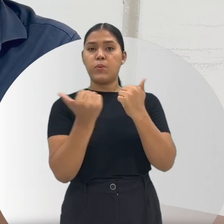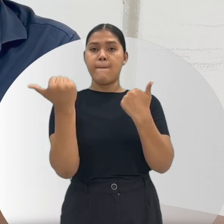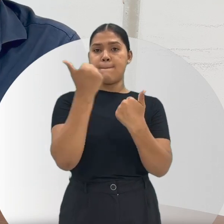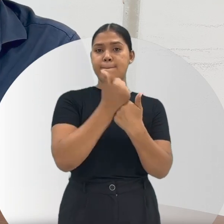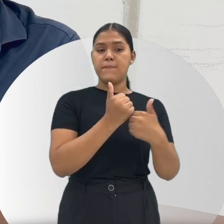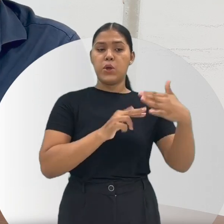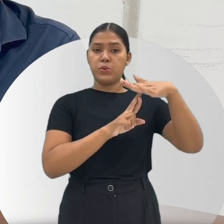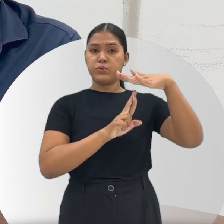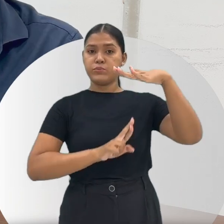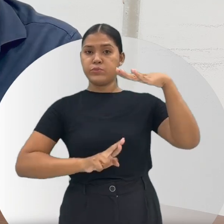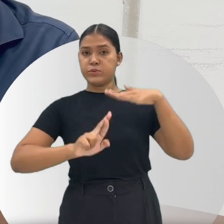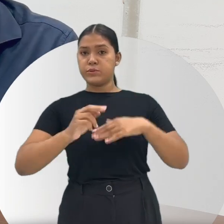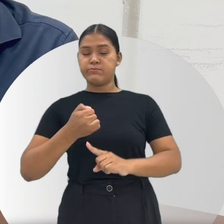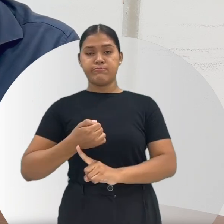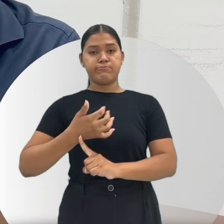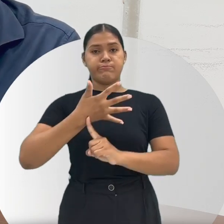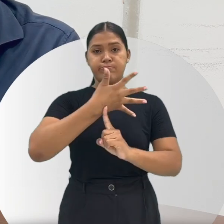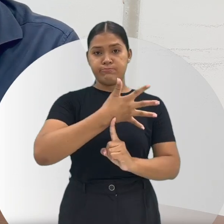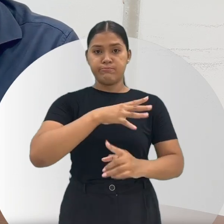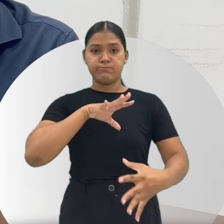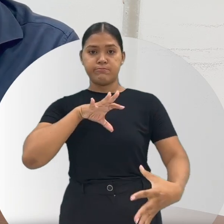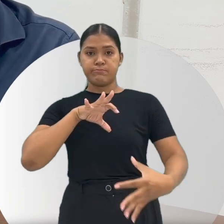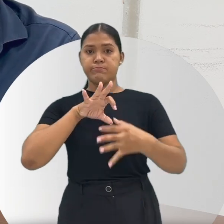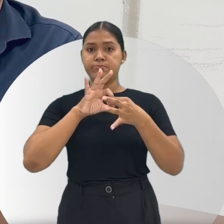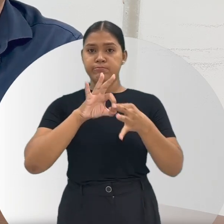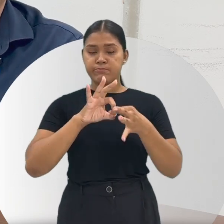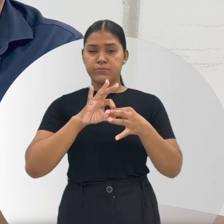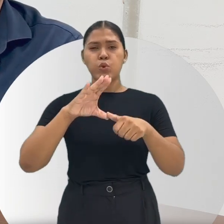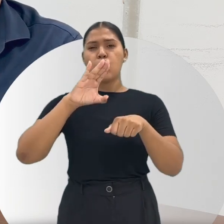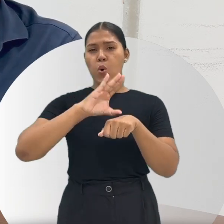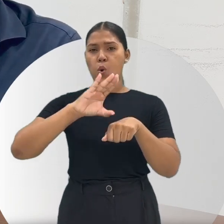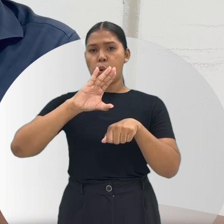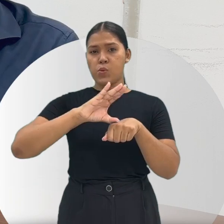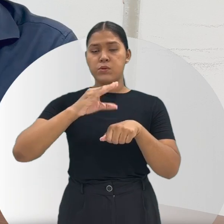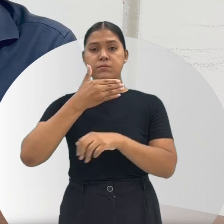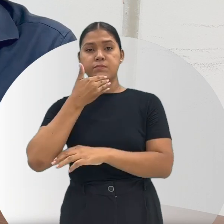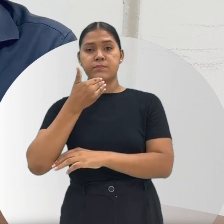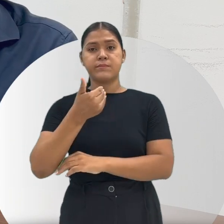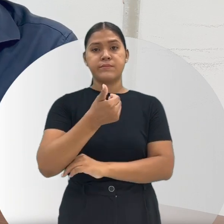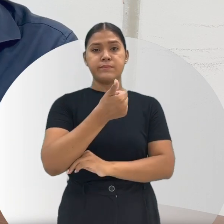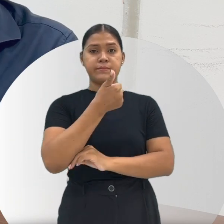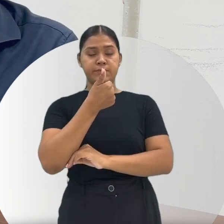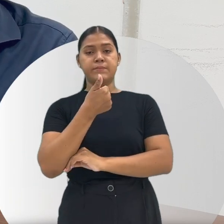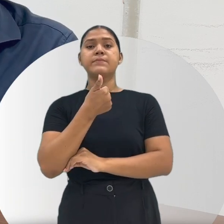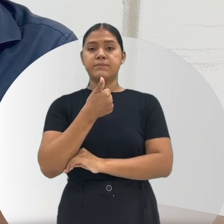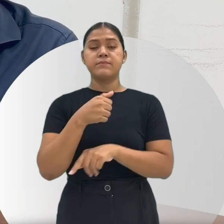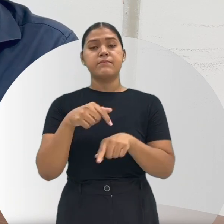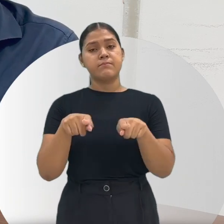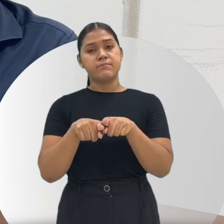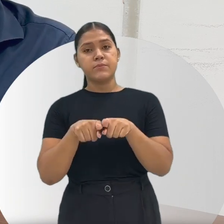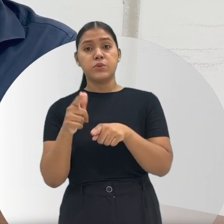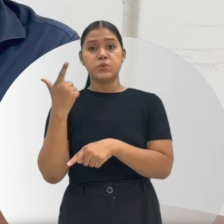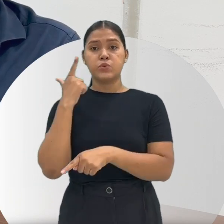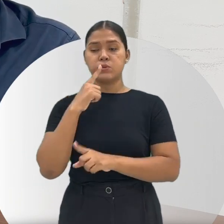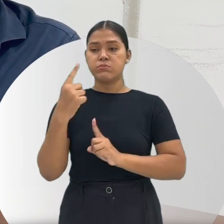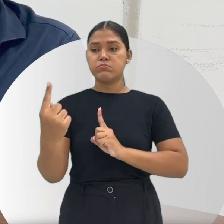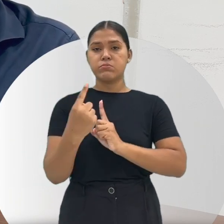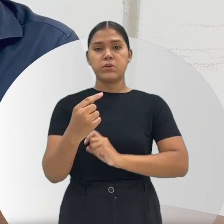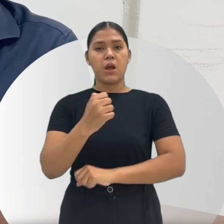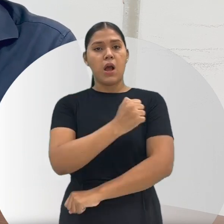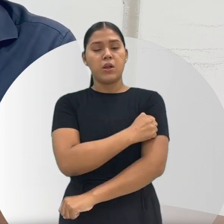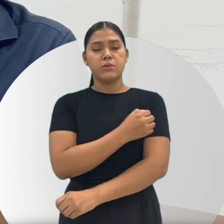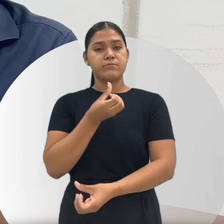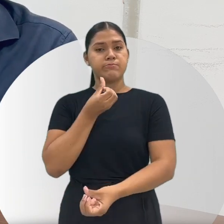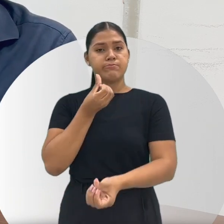FIC de uma longa duração um pouco mais longa, e com isso fazer atendimento das pessoas, e outro um curso estruturado